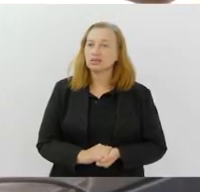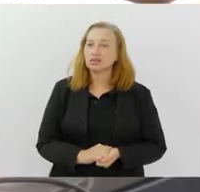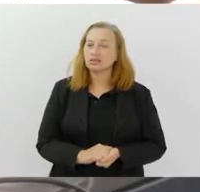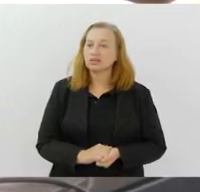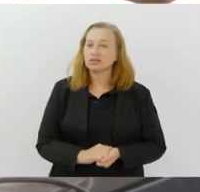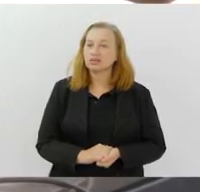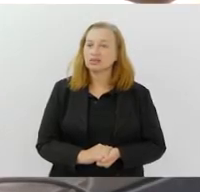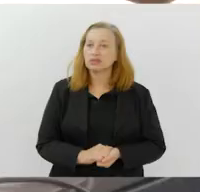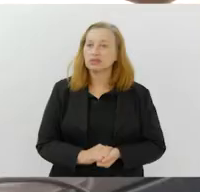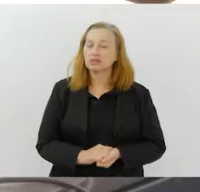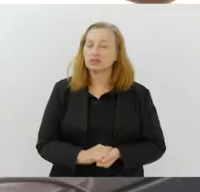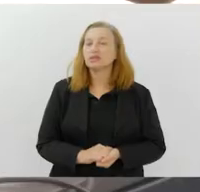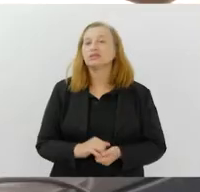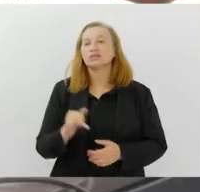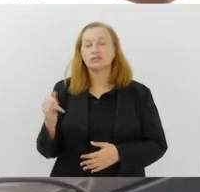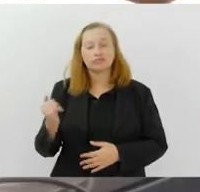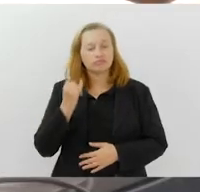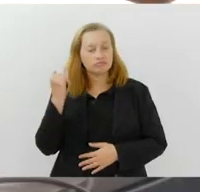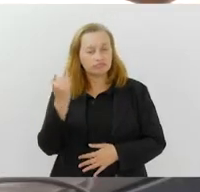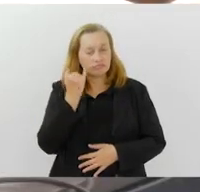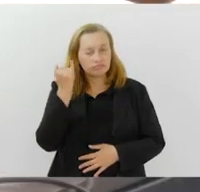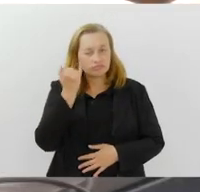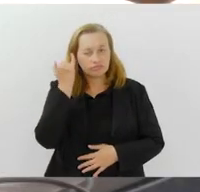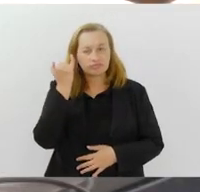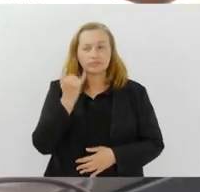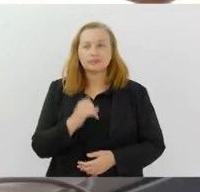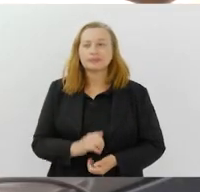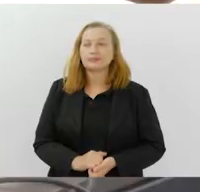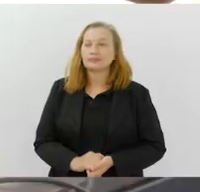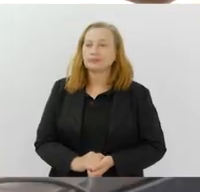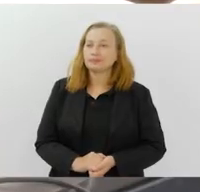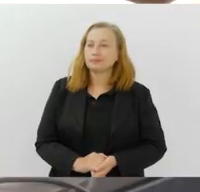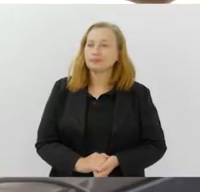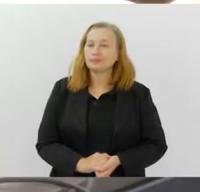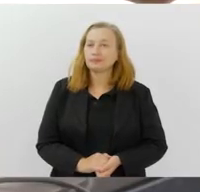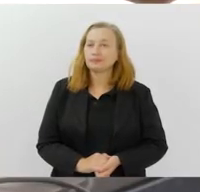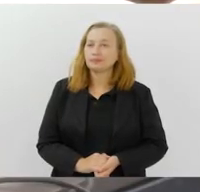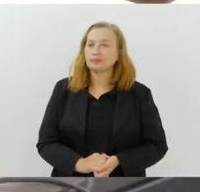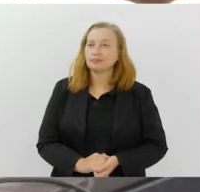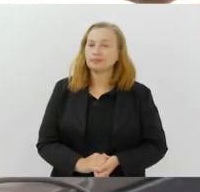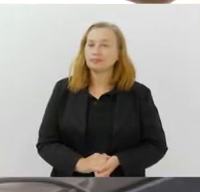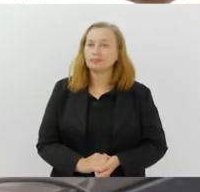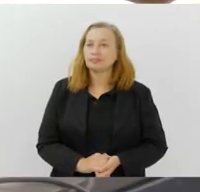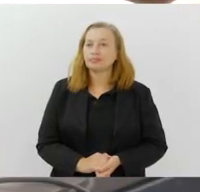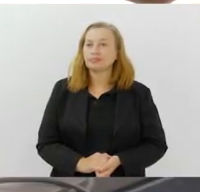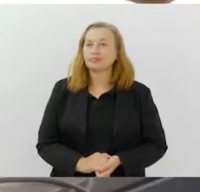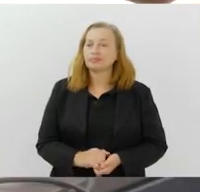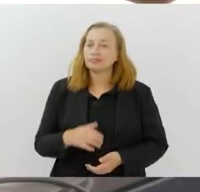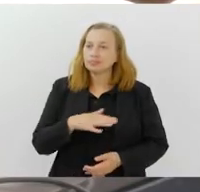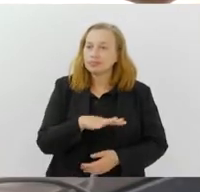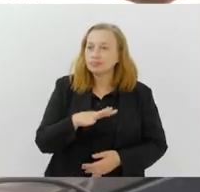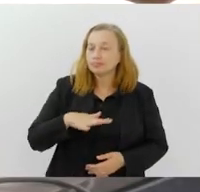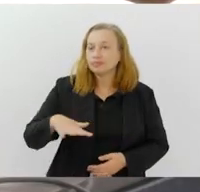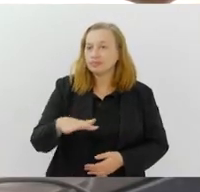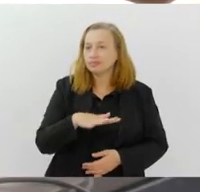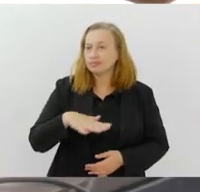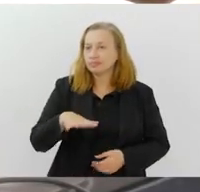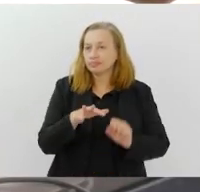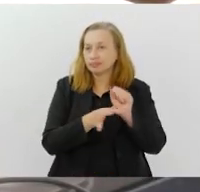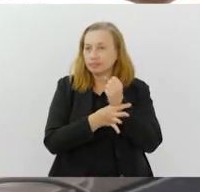extremamente importante é que a nossa área de segurança